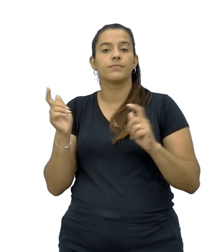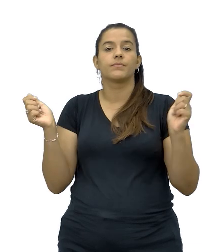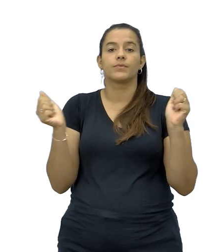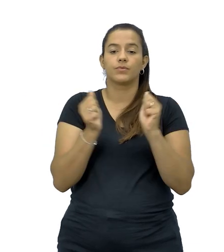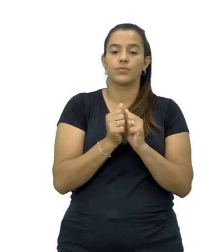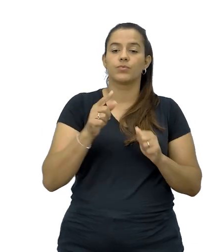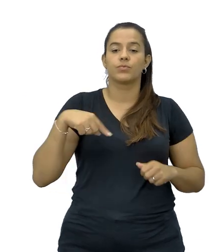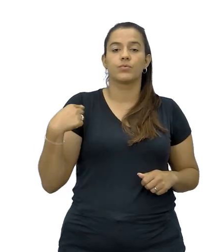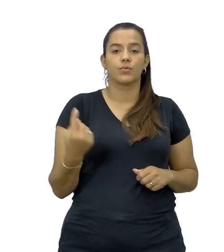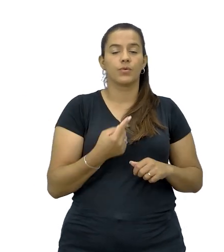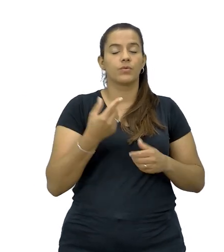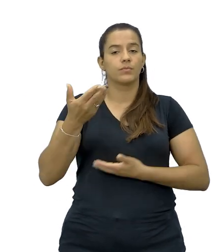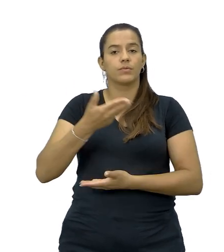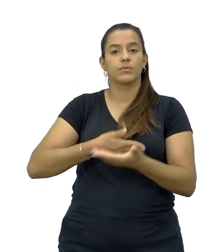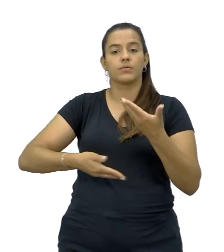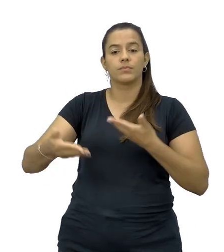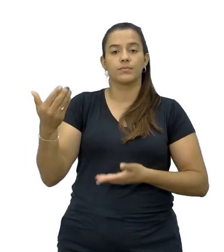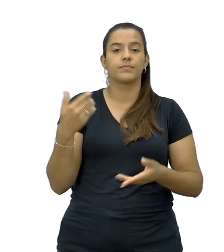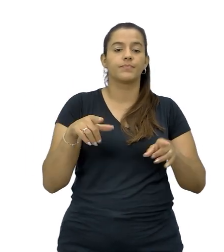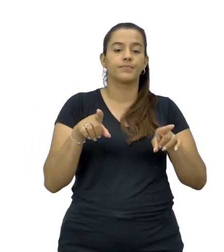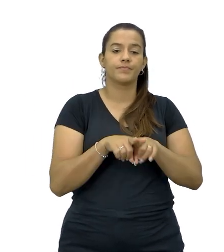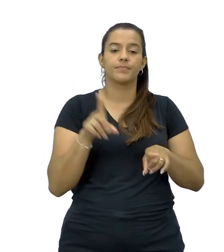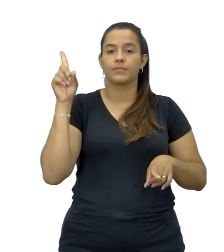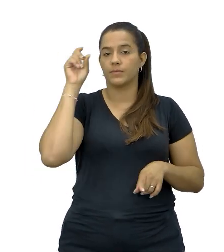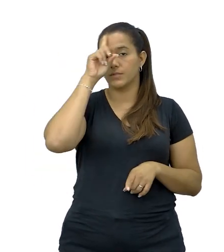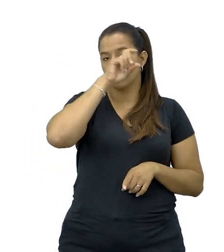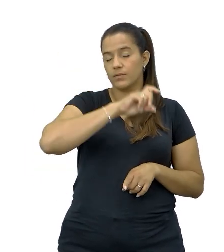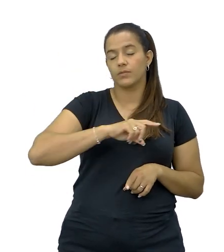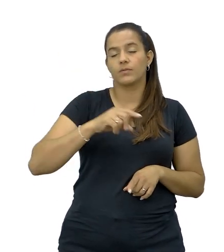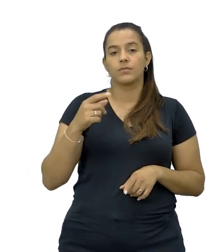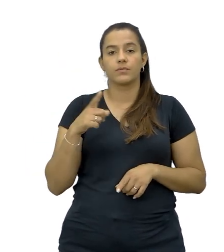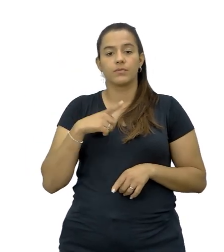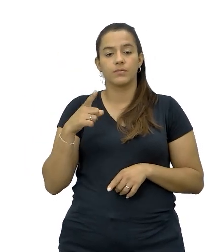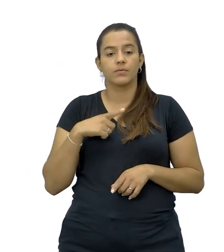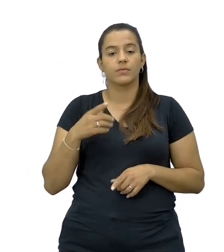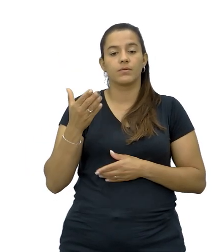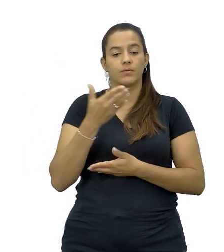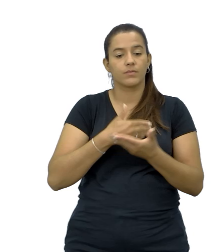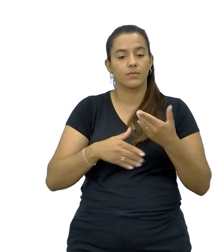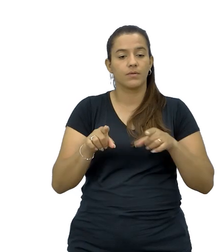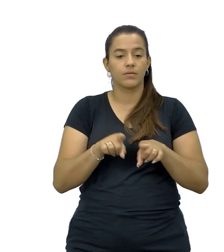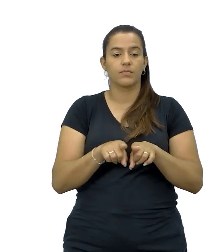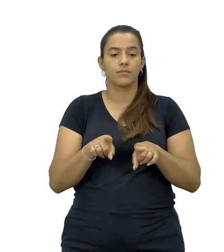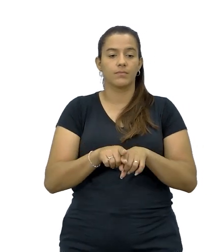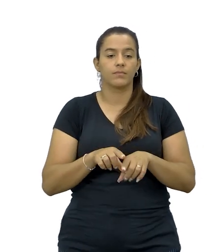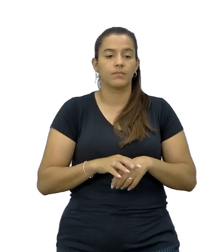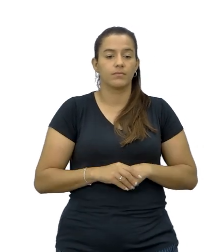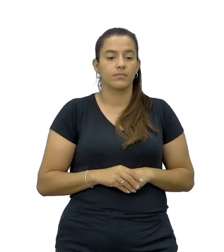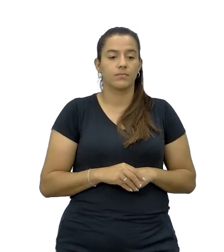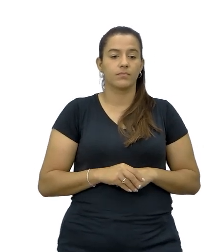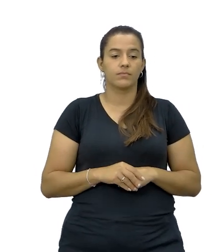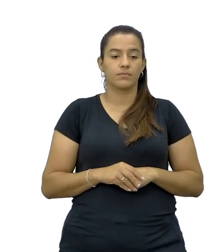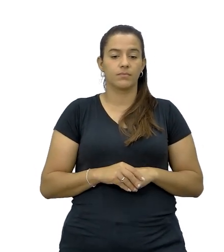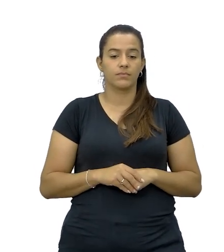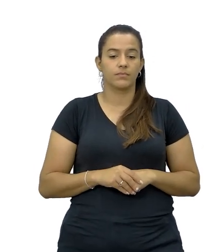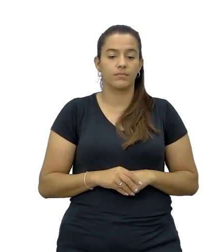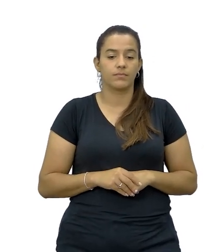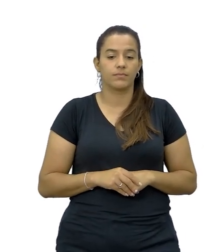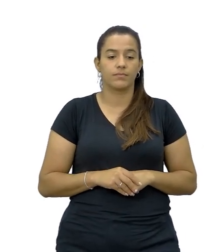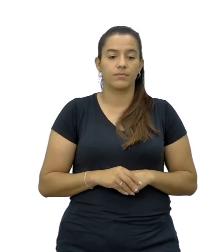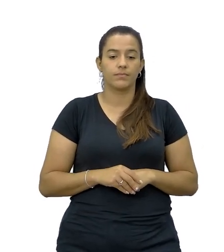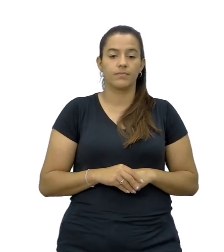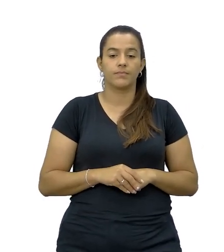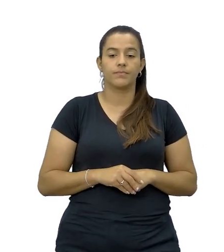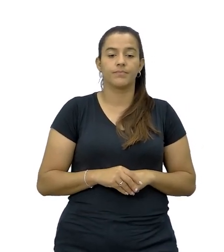para que nós possamos trocar, né, essas dificuldades e, então, ajudá-los também. Então, nós estamos no momento